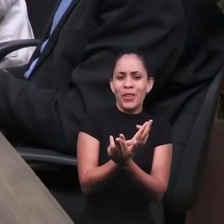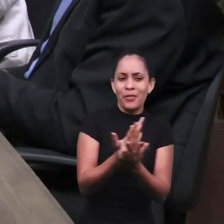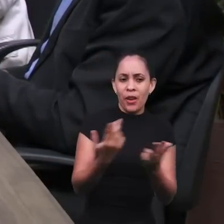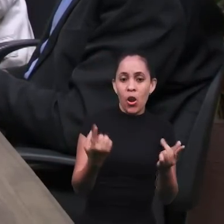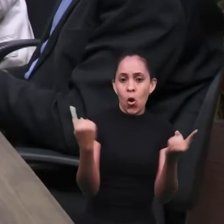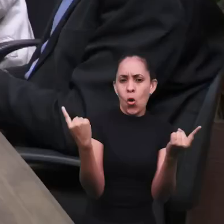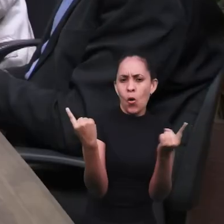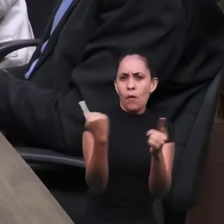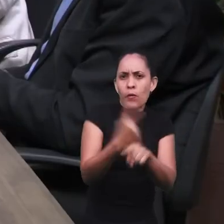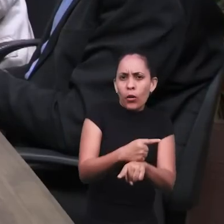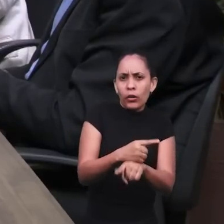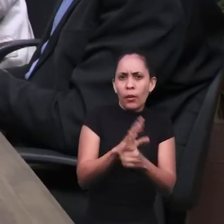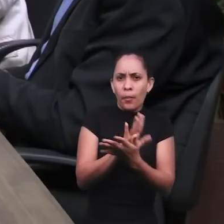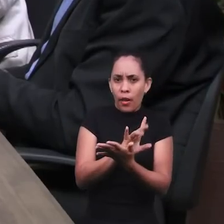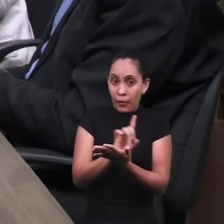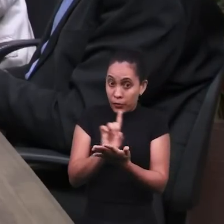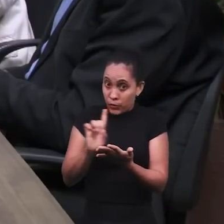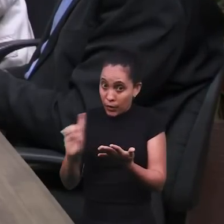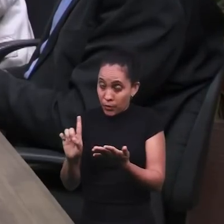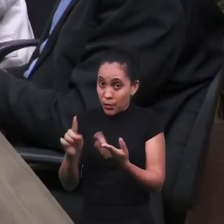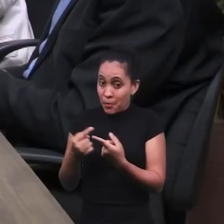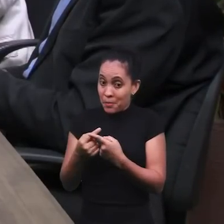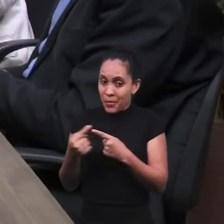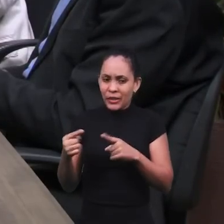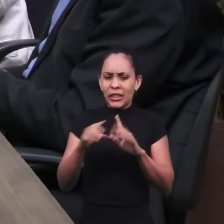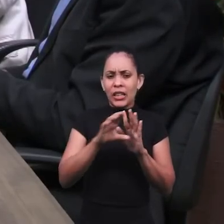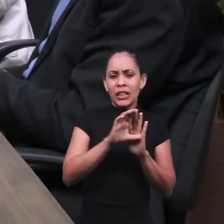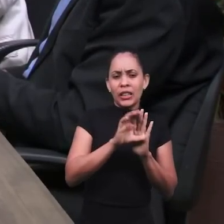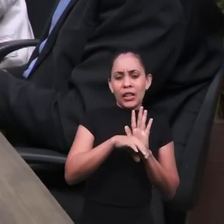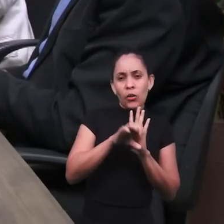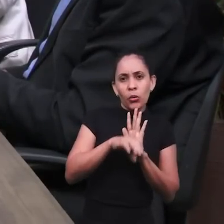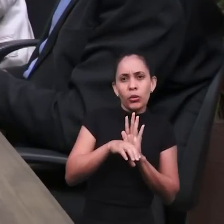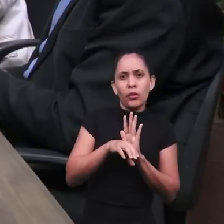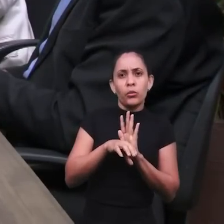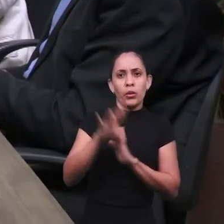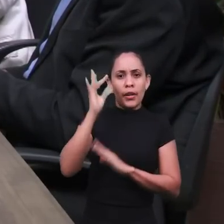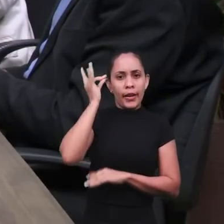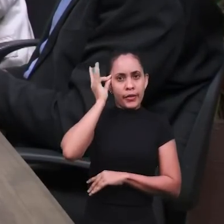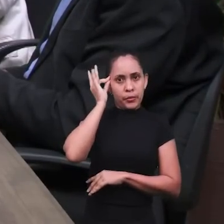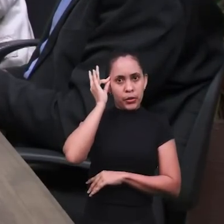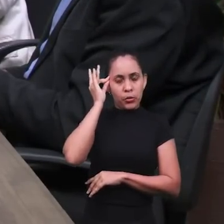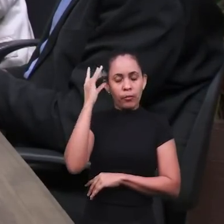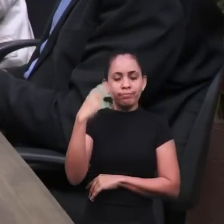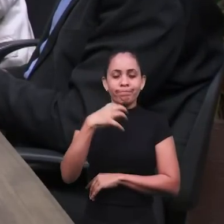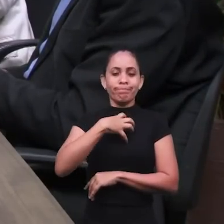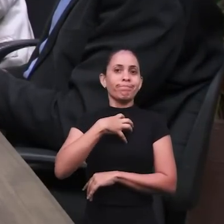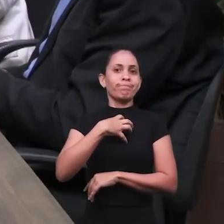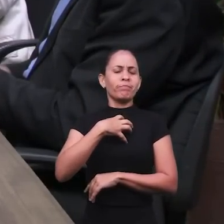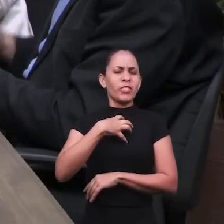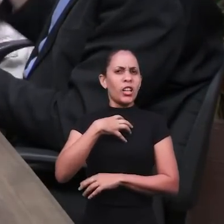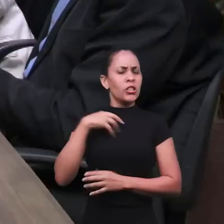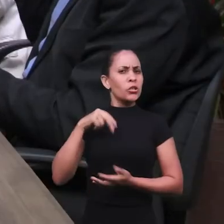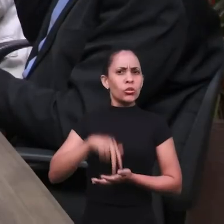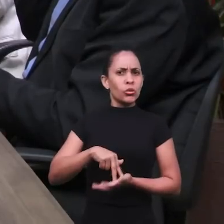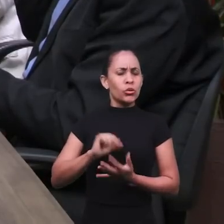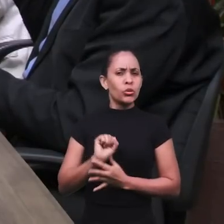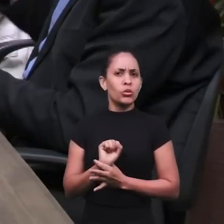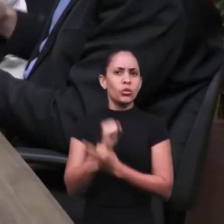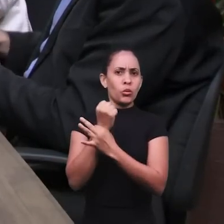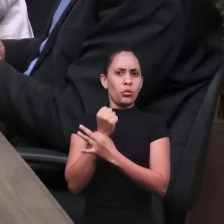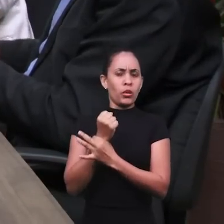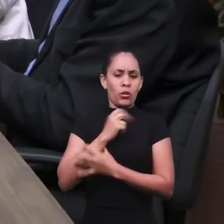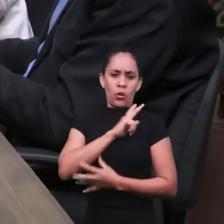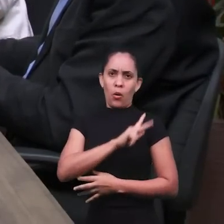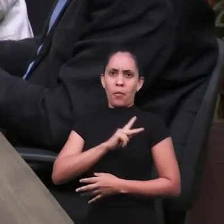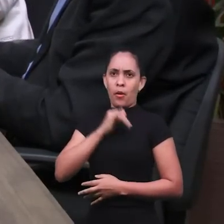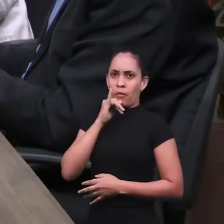vezes confrontantes da palavra, mas aquele conteúdo espiritual, ele é tão suficiente para ele, que ele simplesmente faz